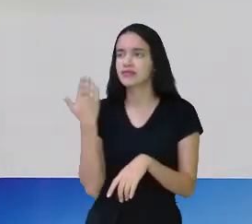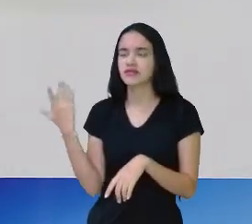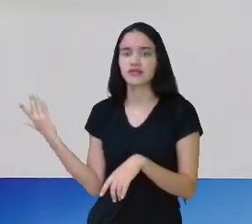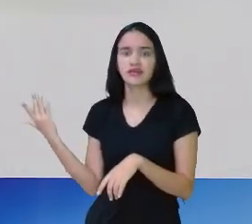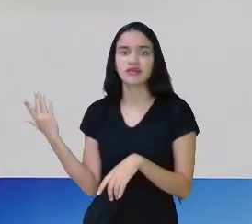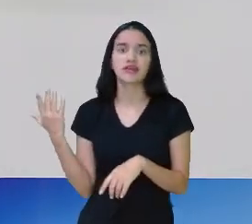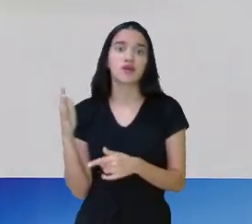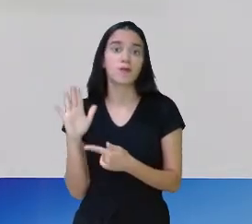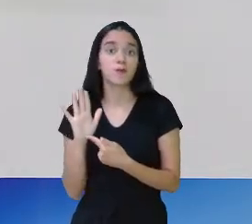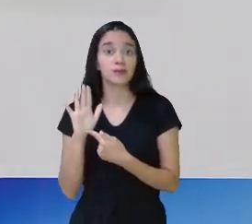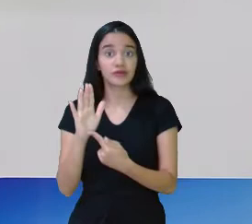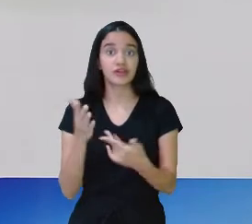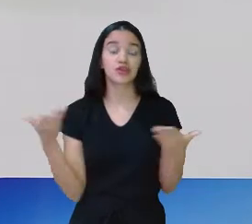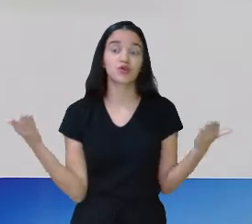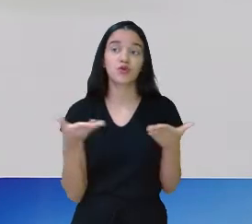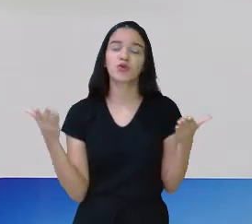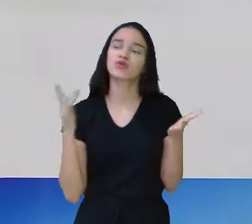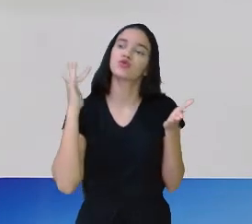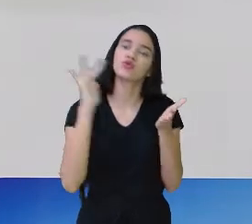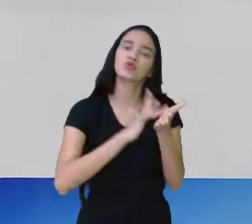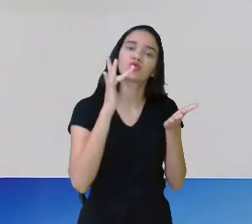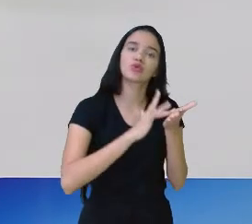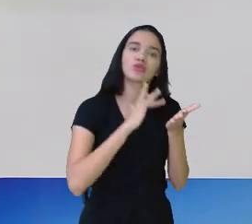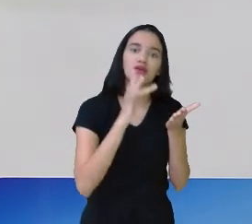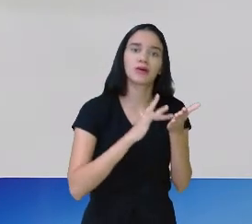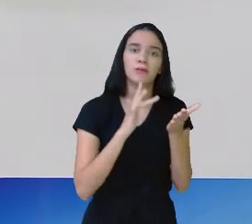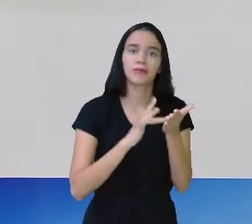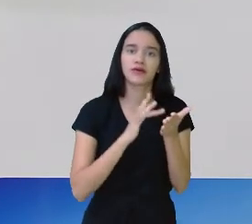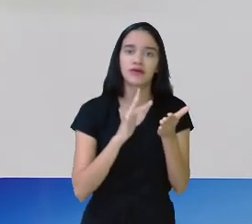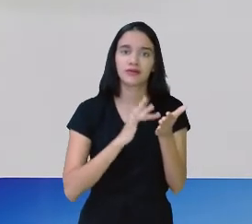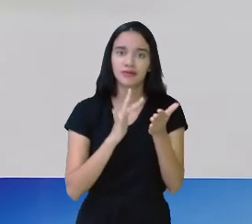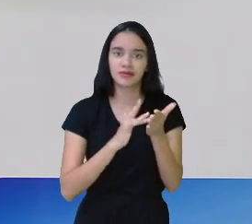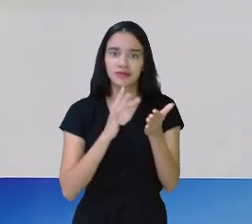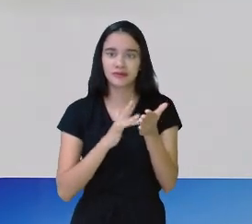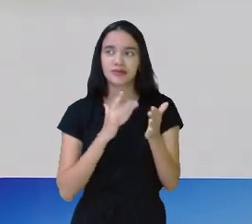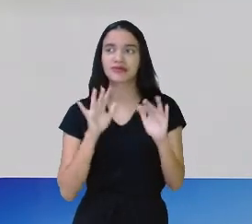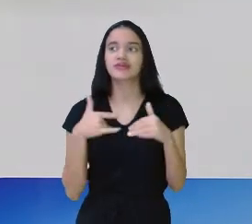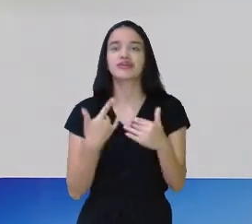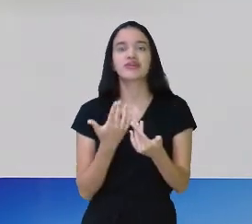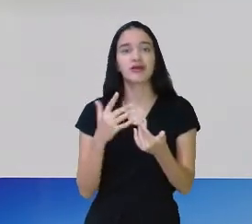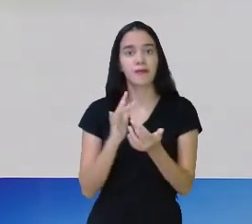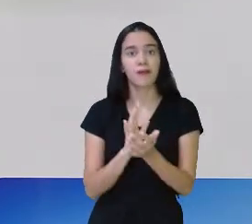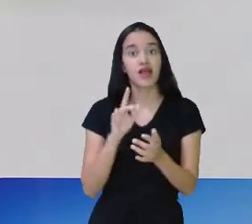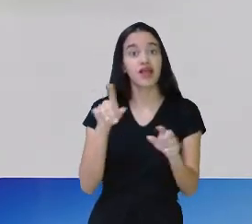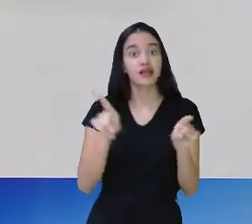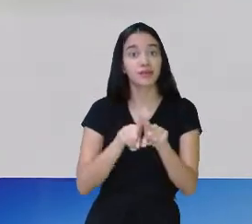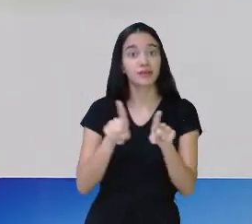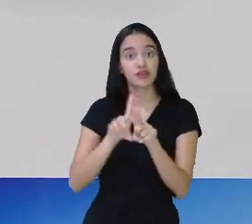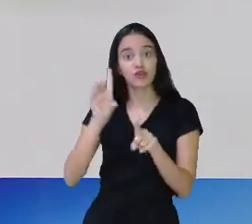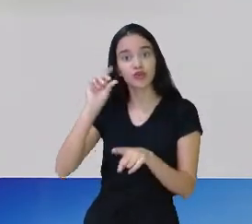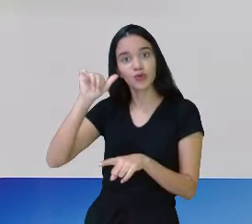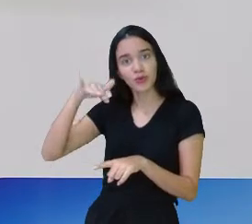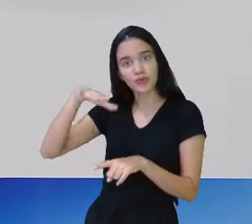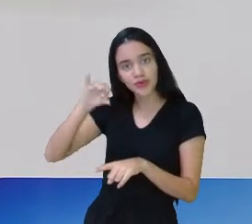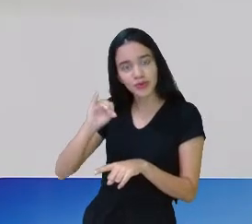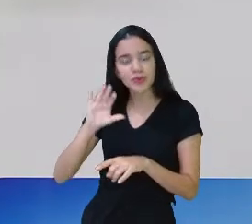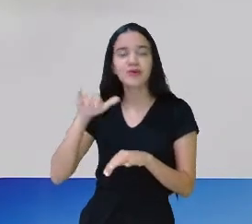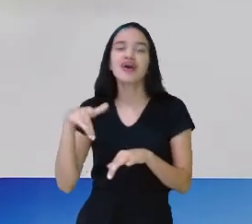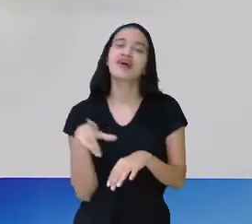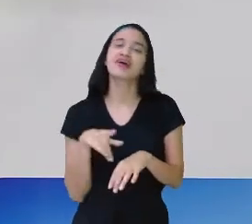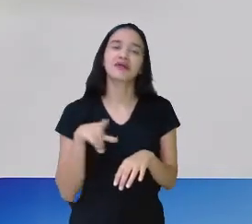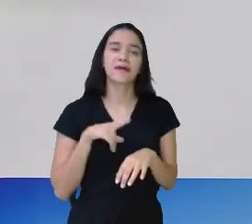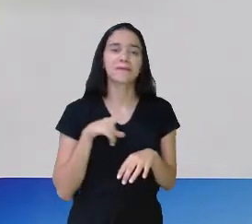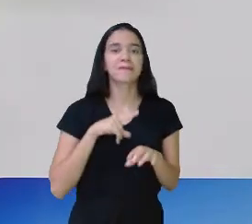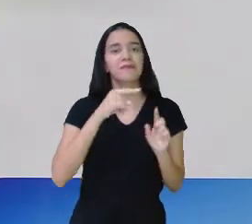dei hoje. O tablet, a pecinha do dominó. Aqui eu já tenho outro